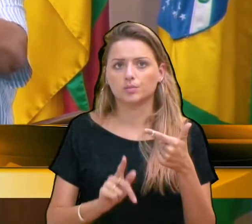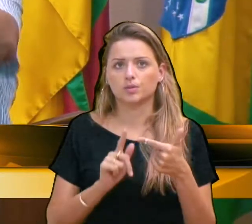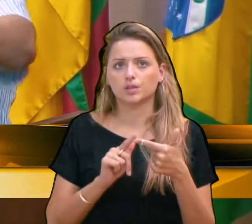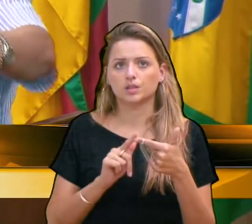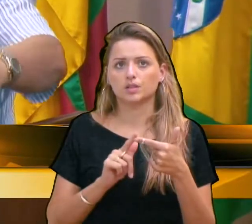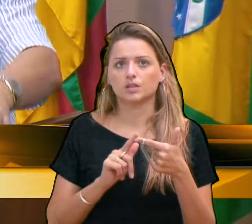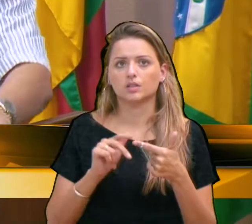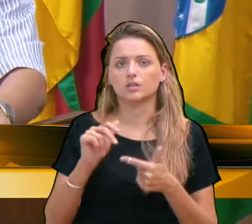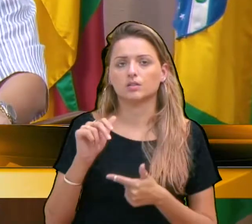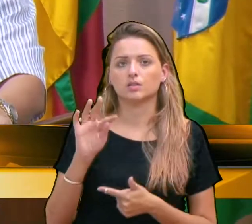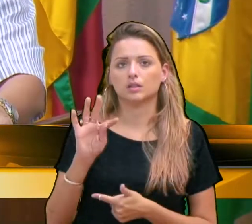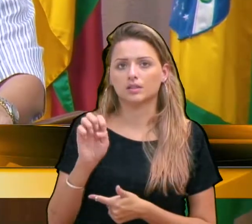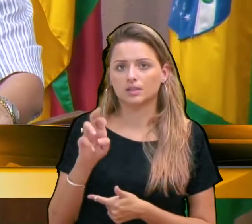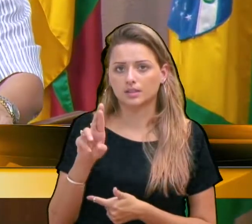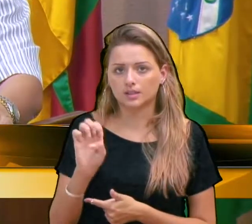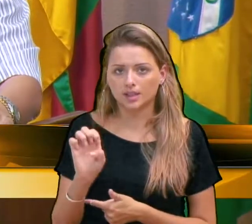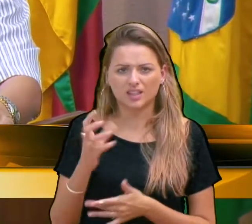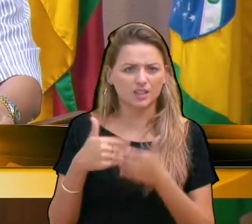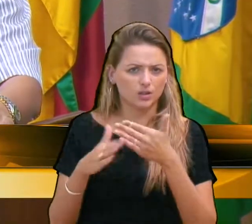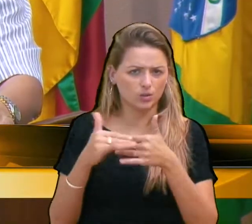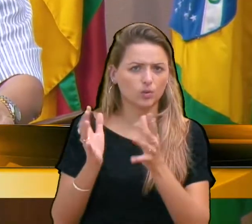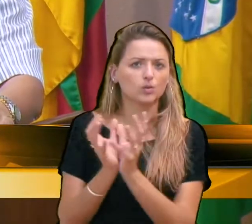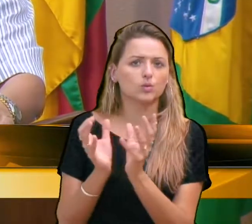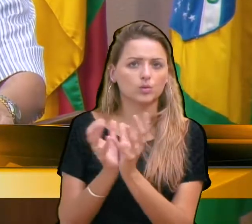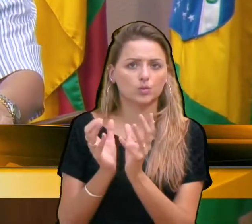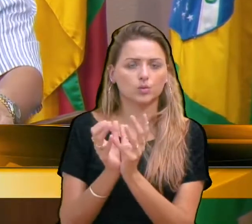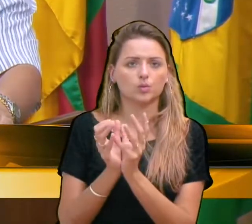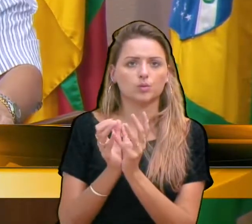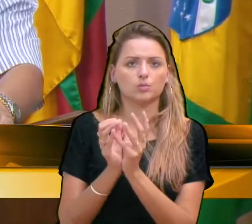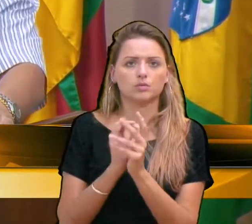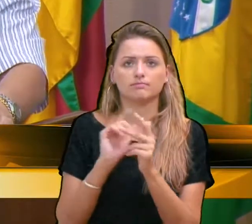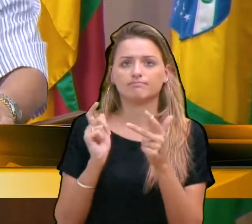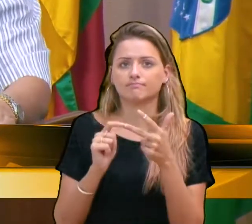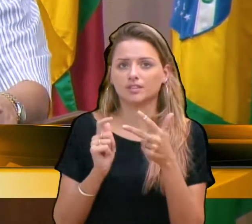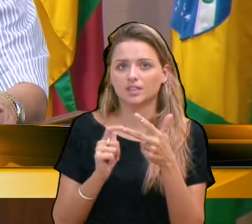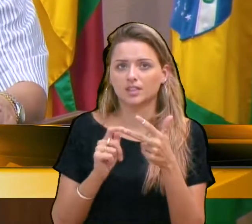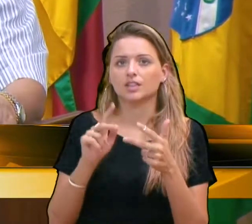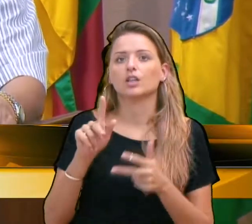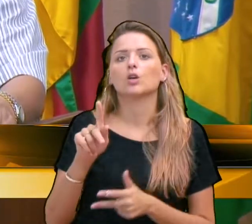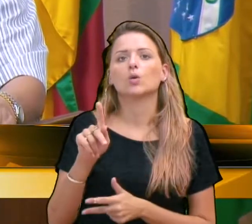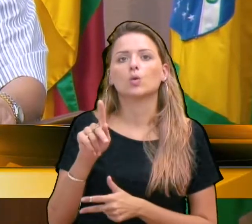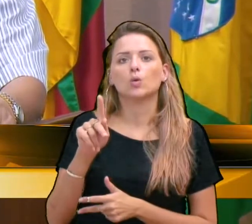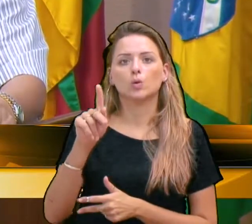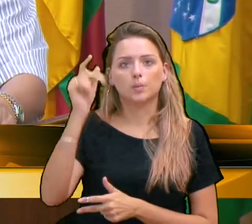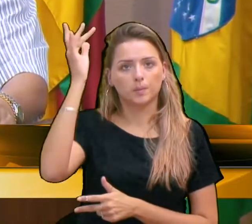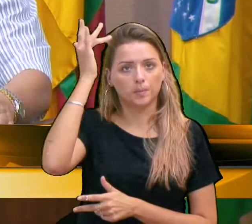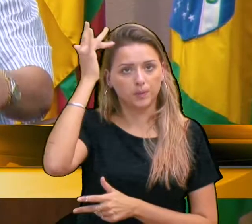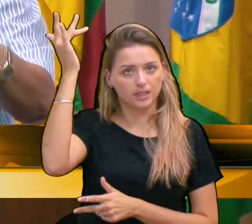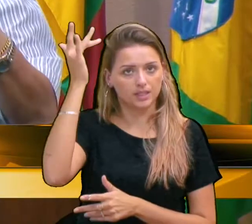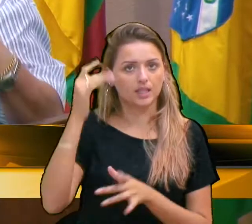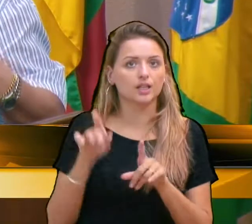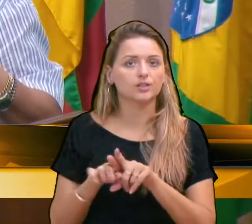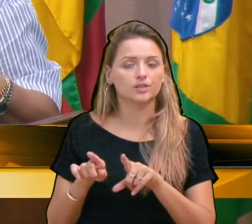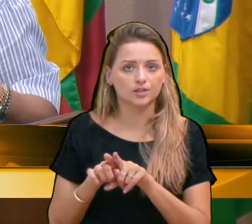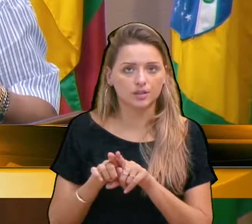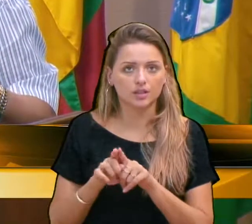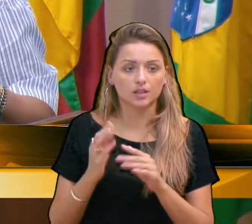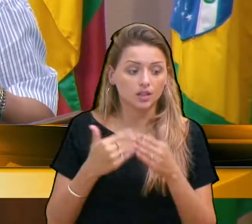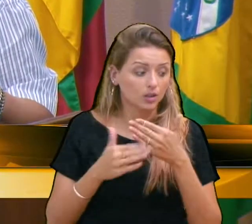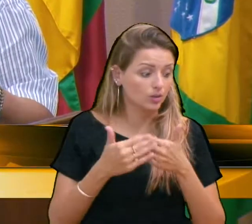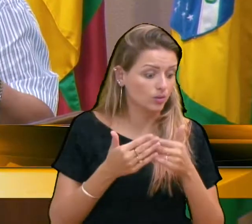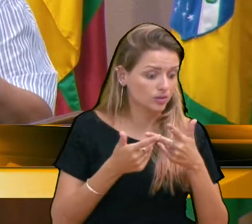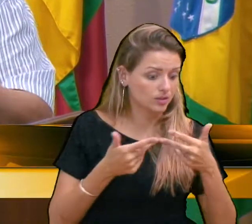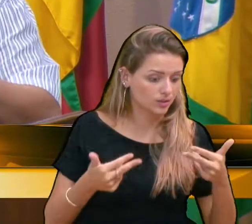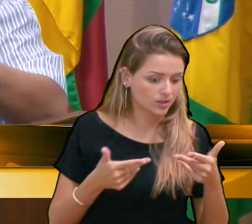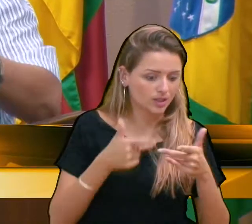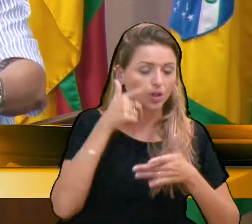com a Tere, com todo o pessoal lá, o seu Pizete, né? Mas aquilo lá foi uma conquista,